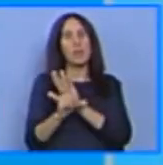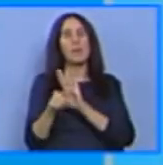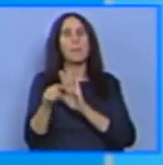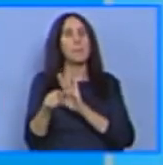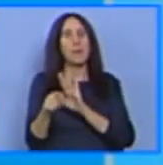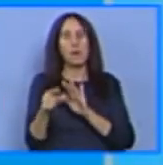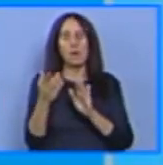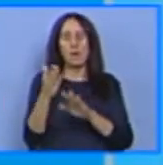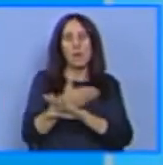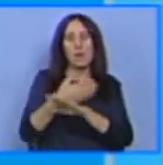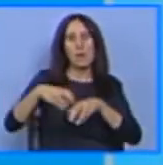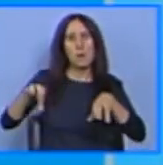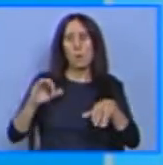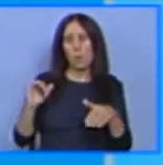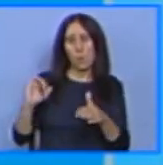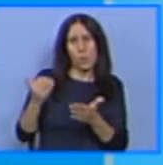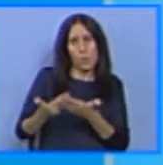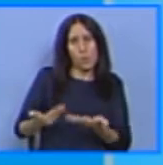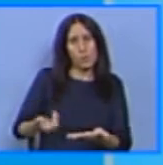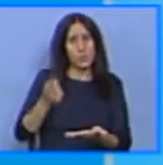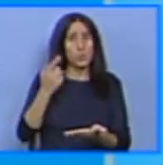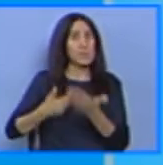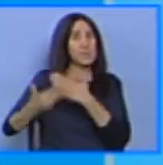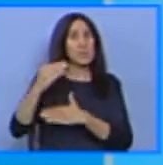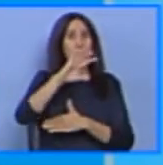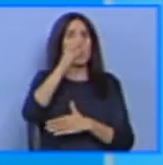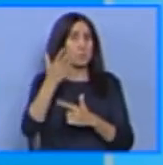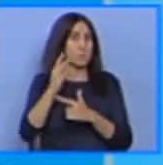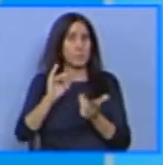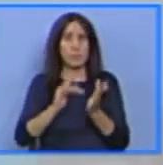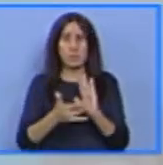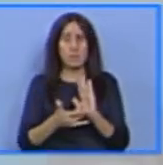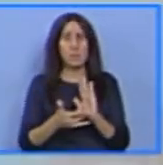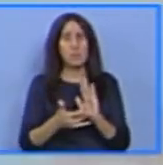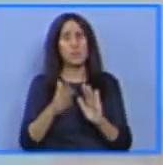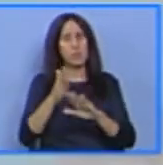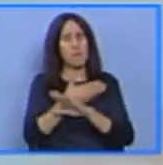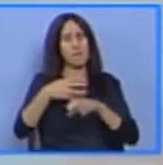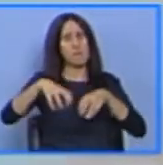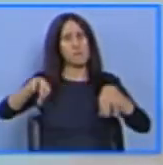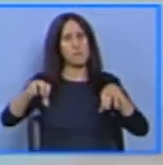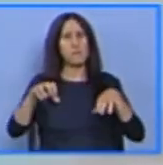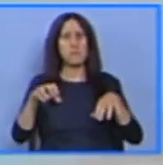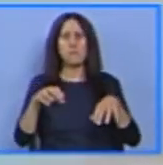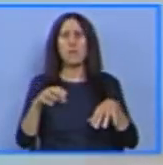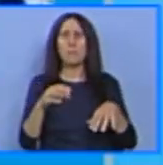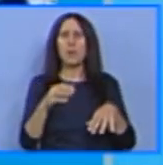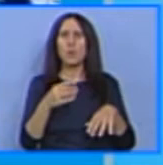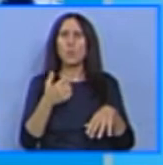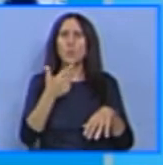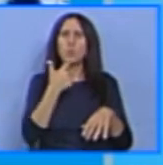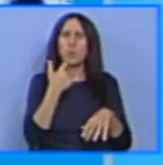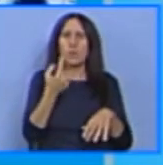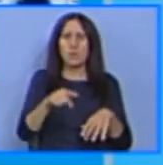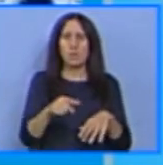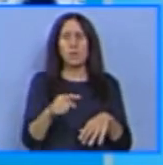da separação que existe hoje, ou que existia já na altura noutros países como o Brasil, que era uma separação bastante concordatária, ou com